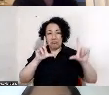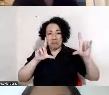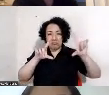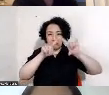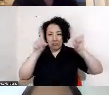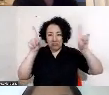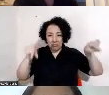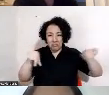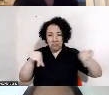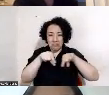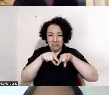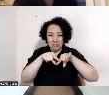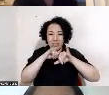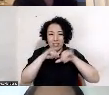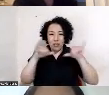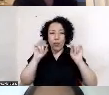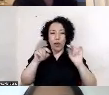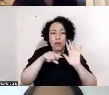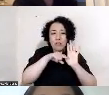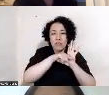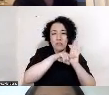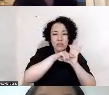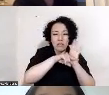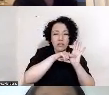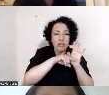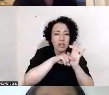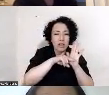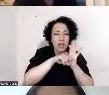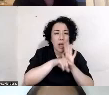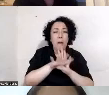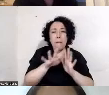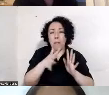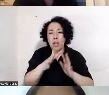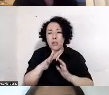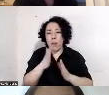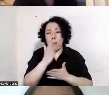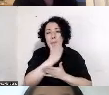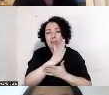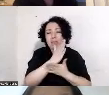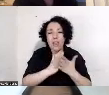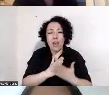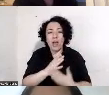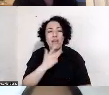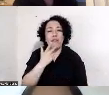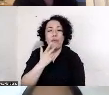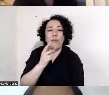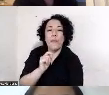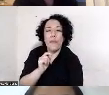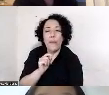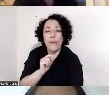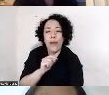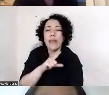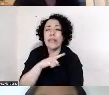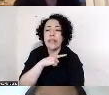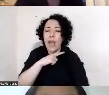pesquisa, que mais da metade dos participantes foram formalmente identificados como tendo talentos, quando ainda estavam